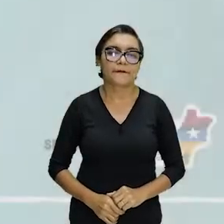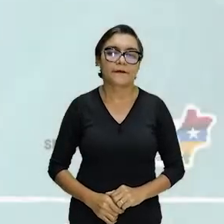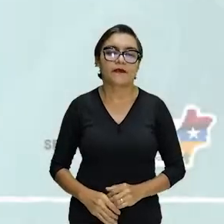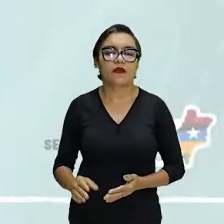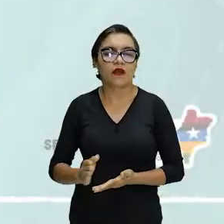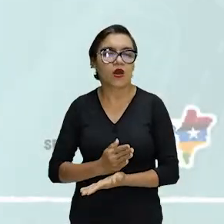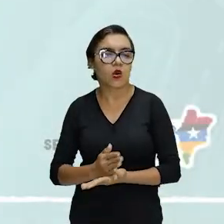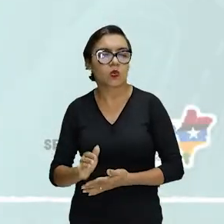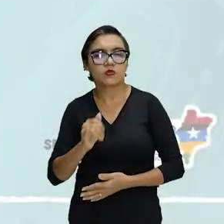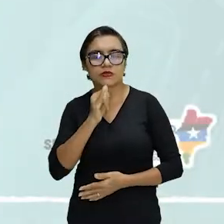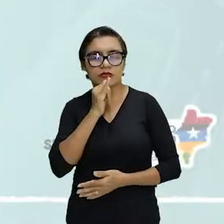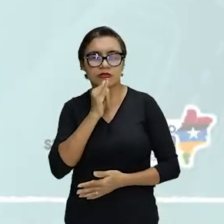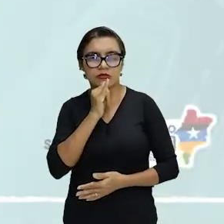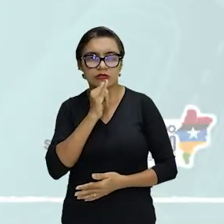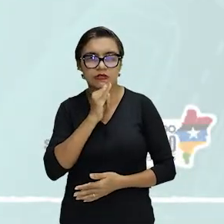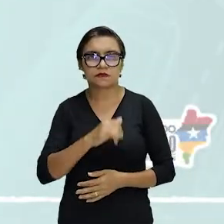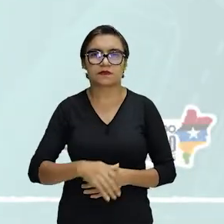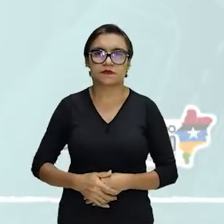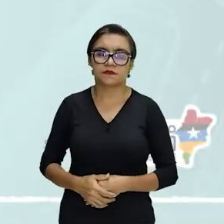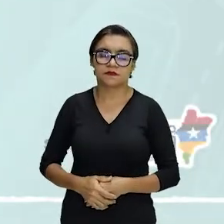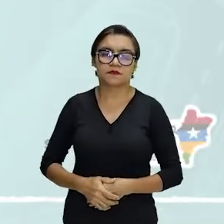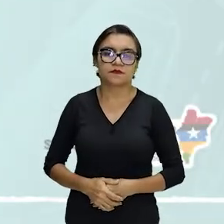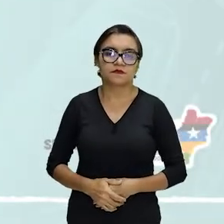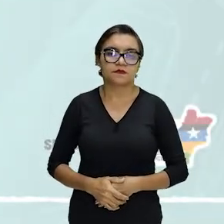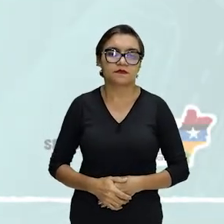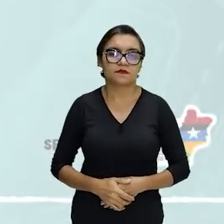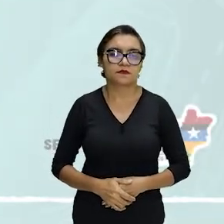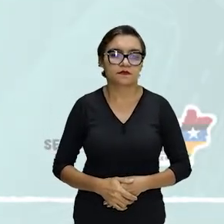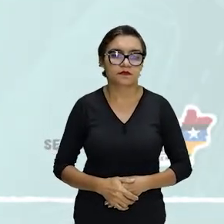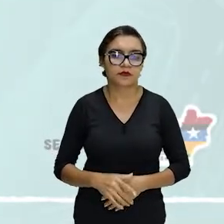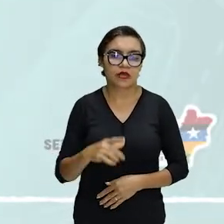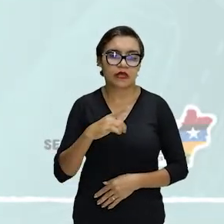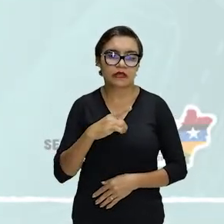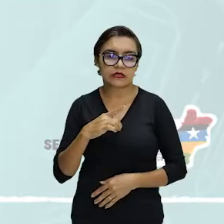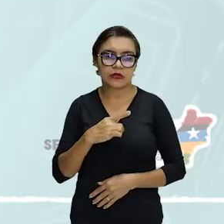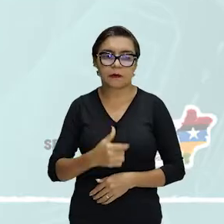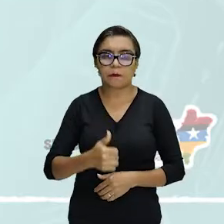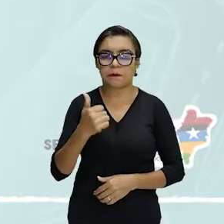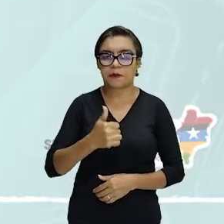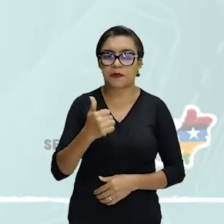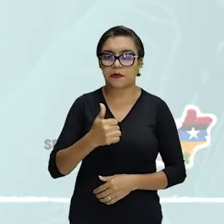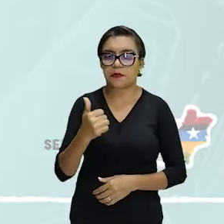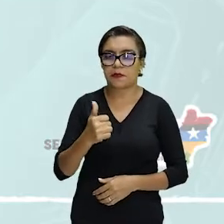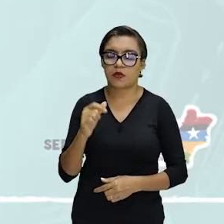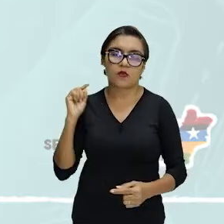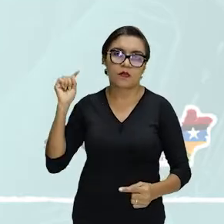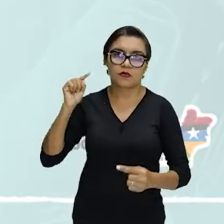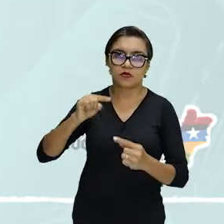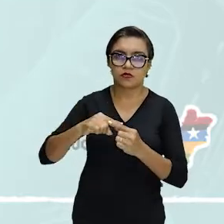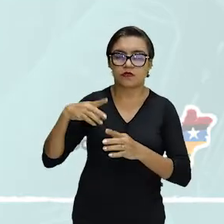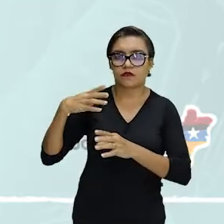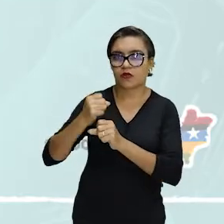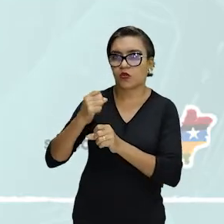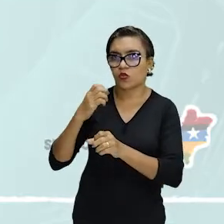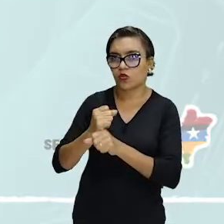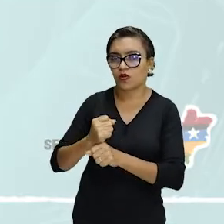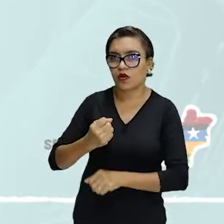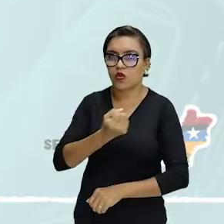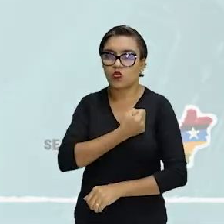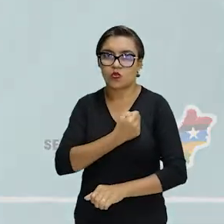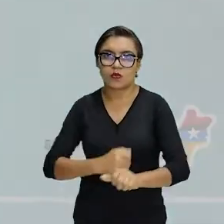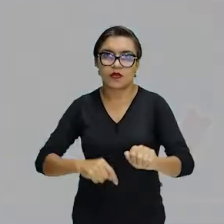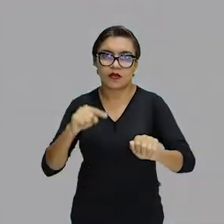Agora, na nossa parte final, vamos ver alguns exemplos. Temos aqui o primeiro exemplo, que o nosso objetivo é calcular o valor de A, que